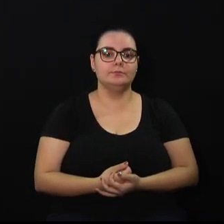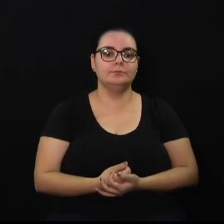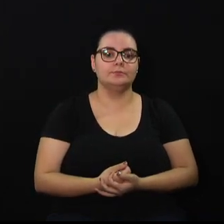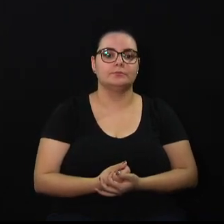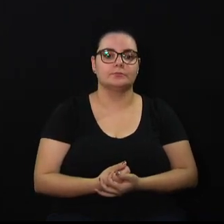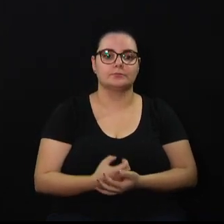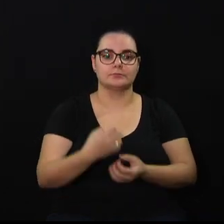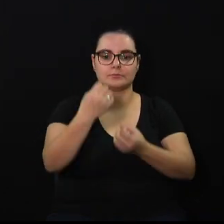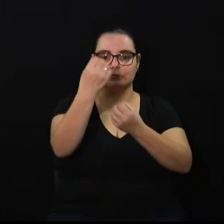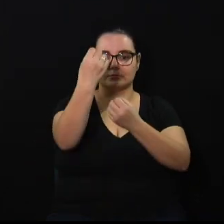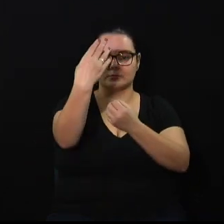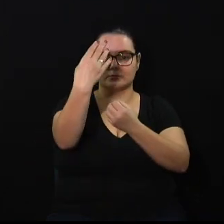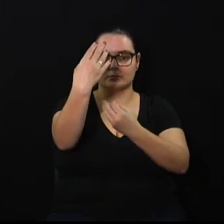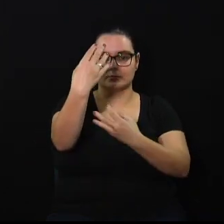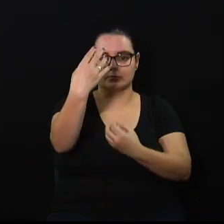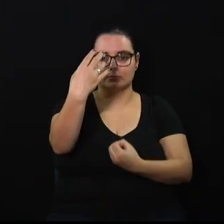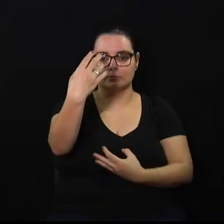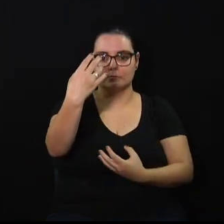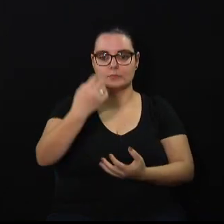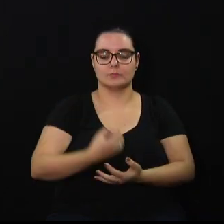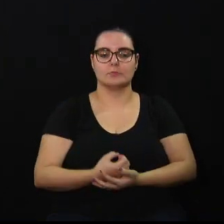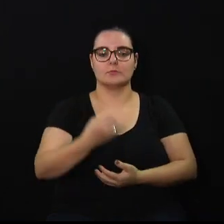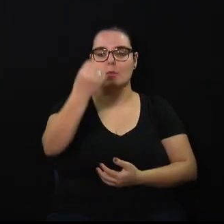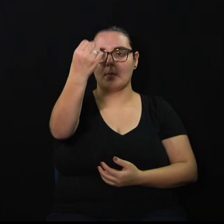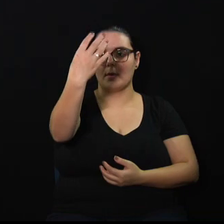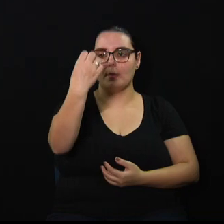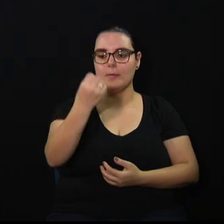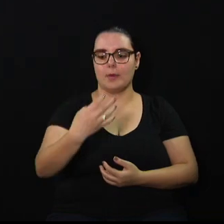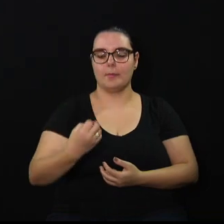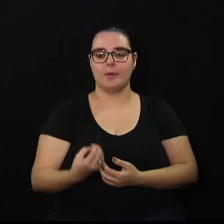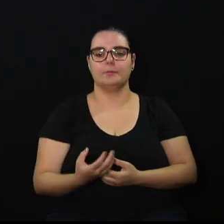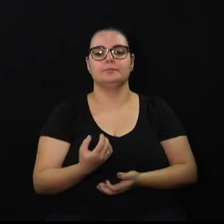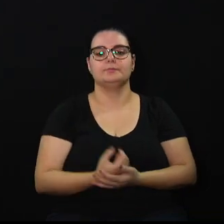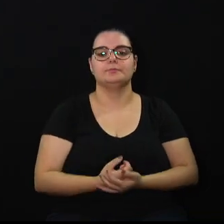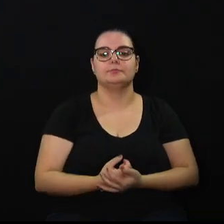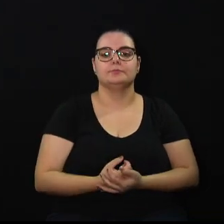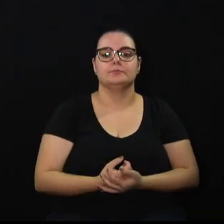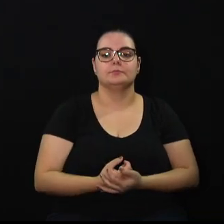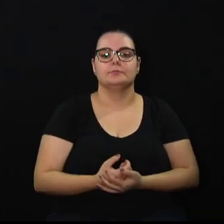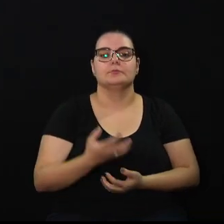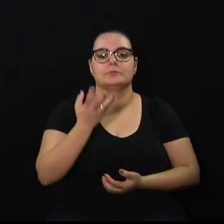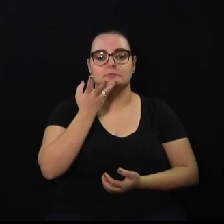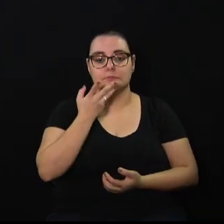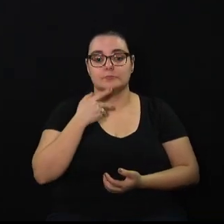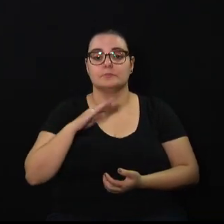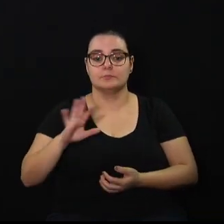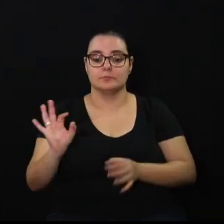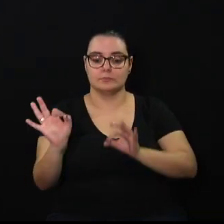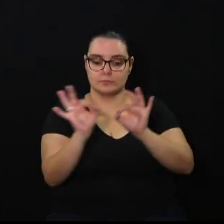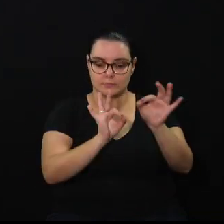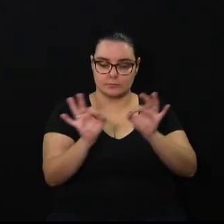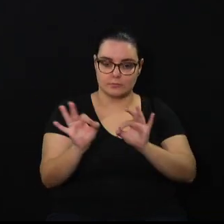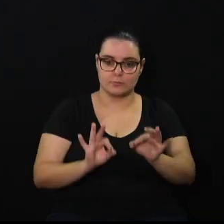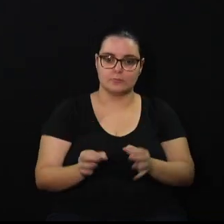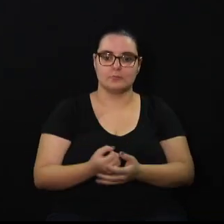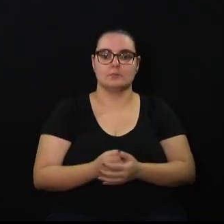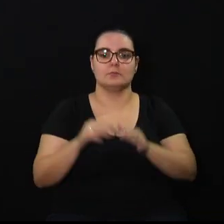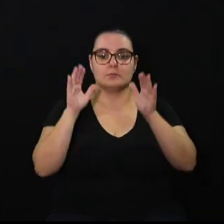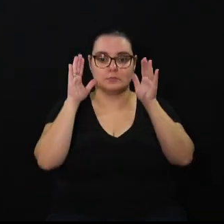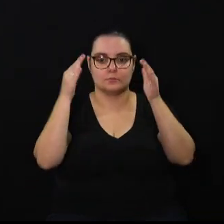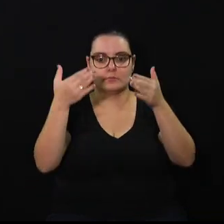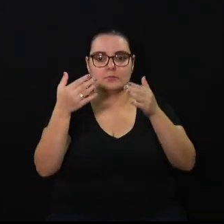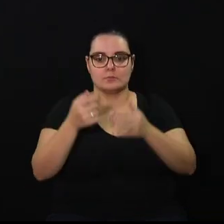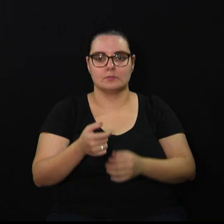semáforo não é que tenha três tipos de cores dele de muluzi né que a criança consegue se organizar para o foco e